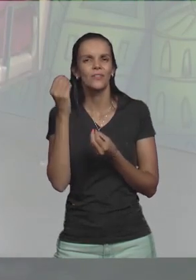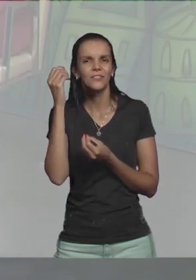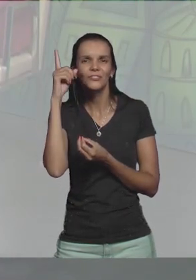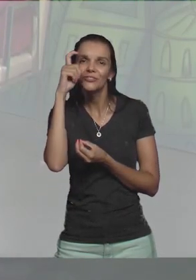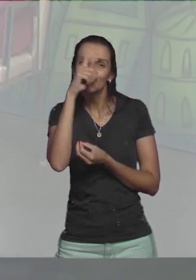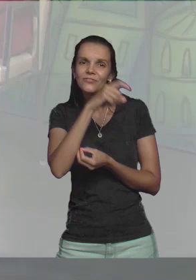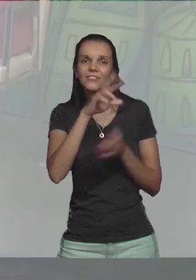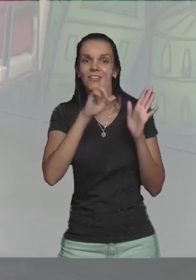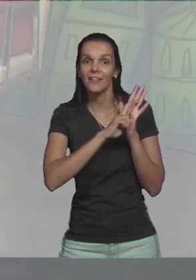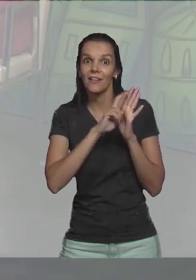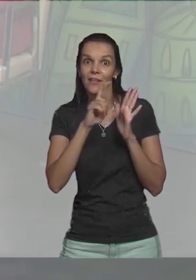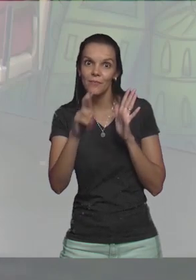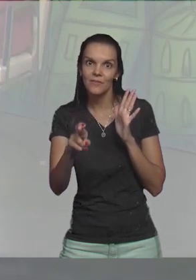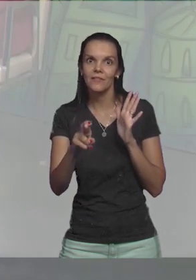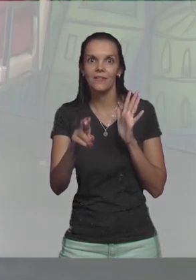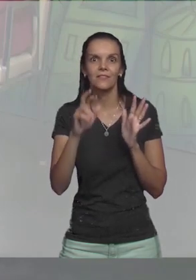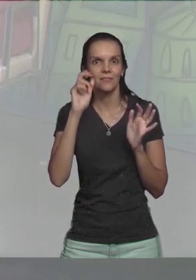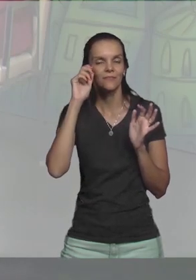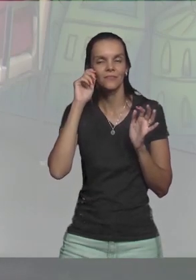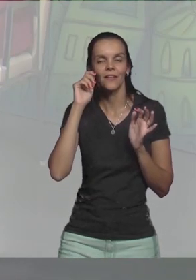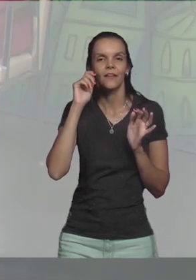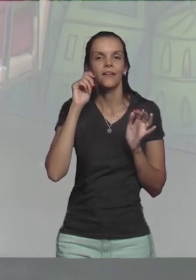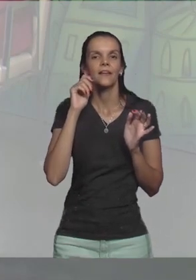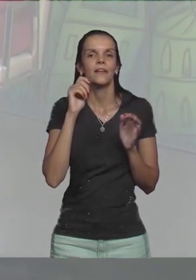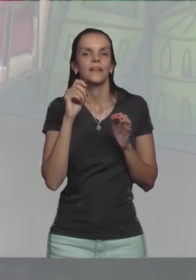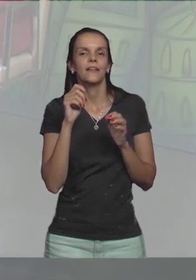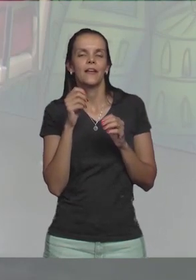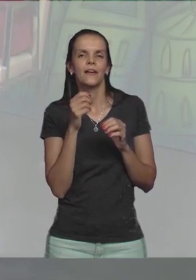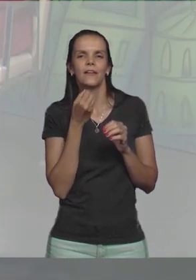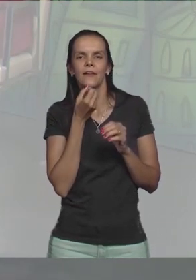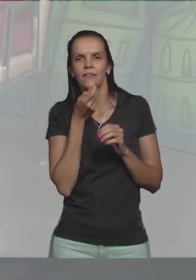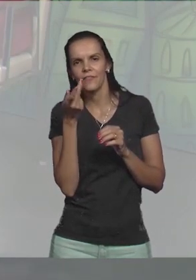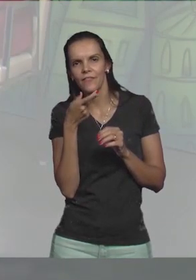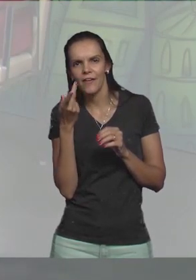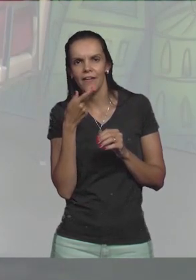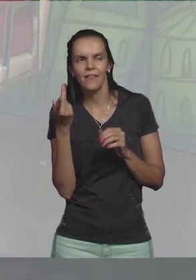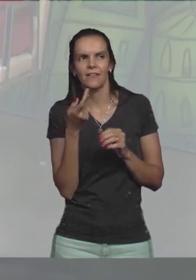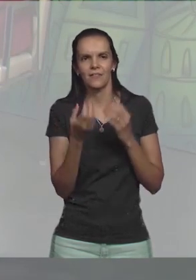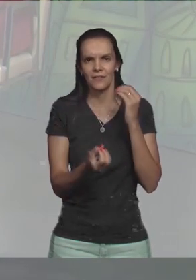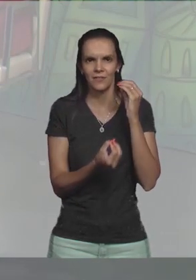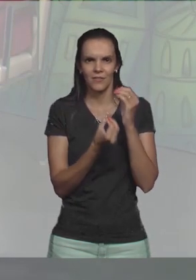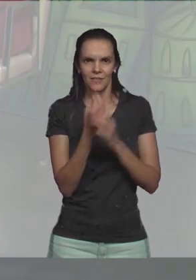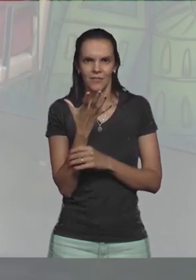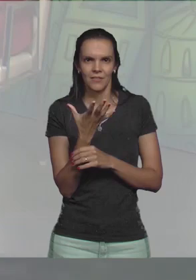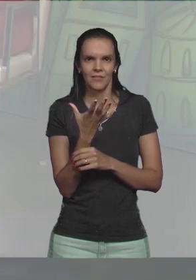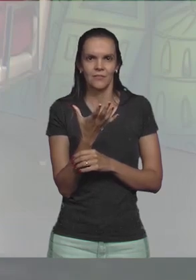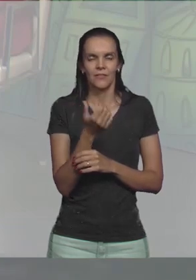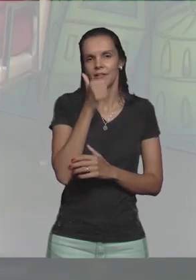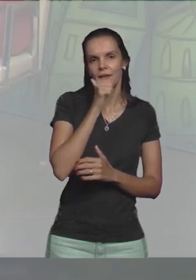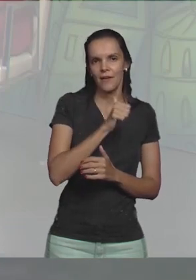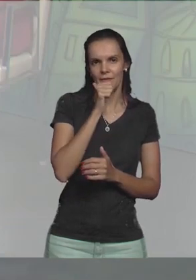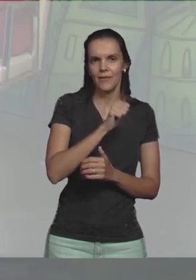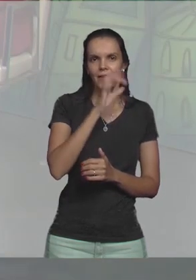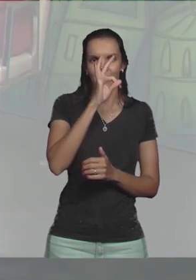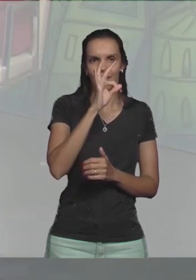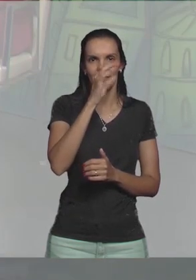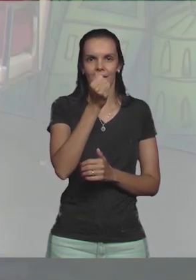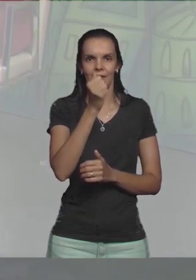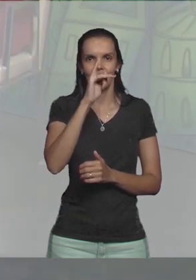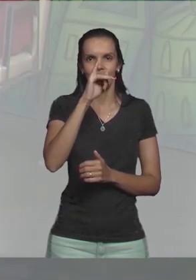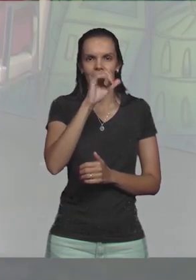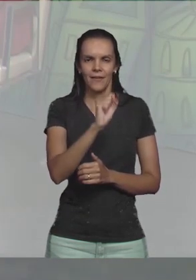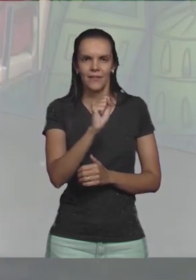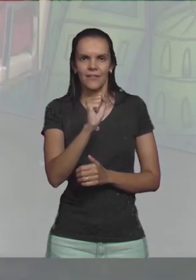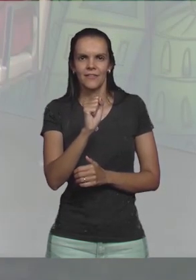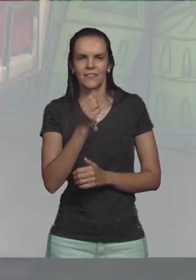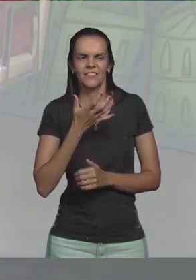aquela representatividade importa. E aí ela conta uma cena muito interessante, que é a Thaís ligando para ela para dizer que um